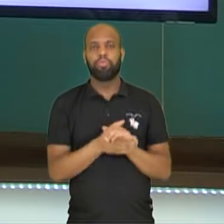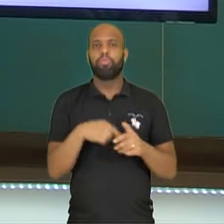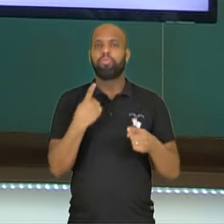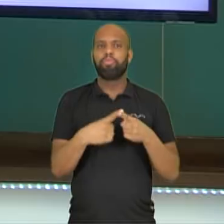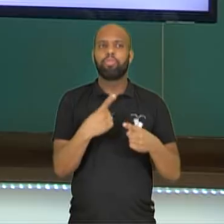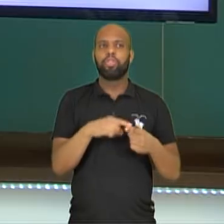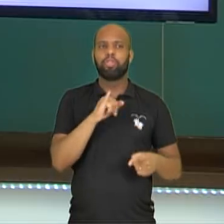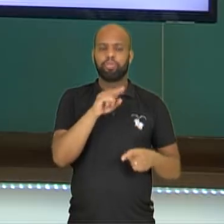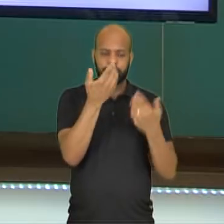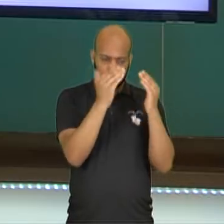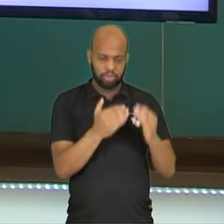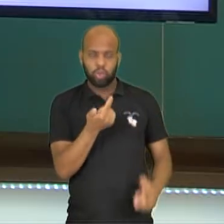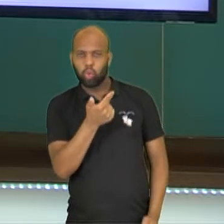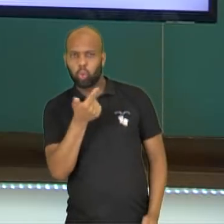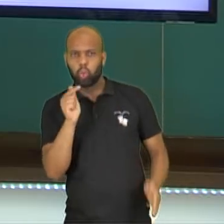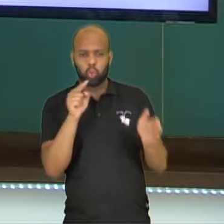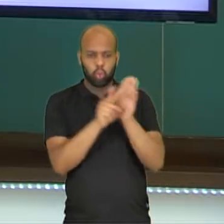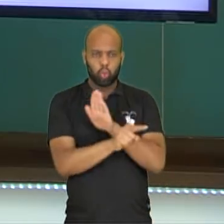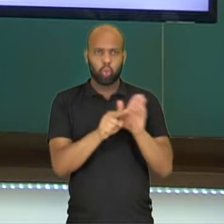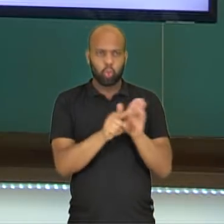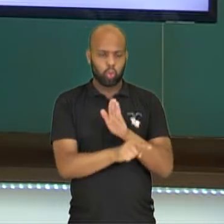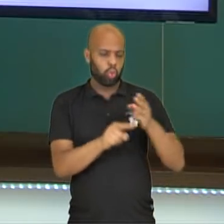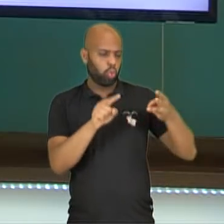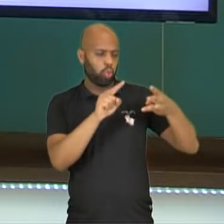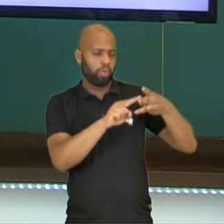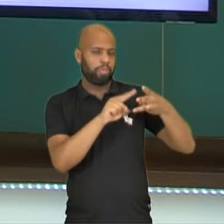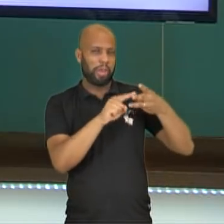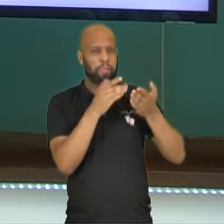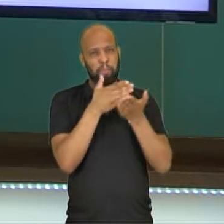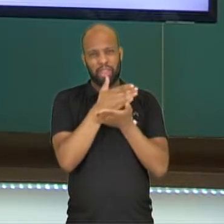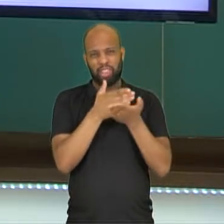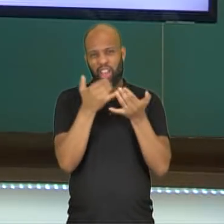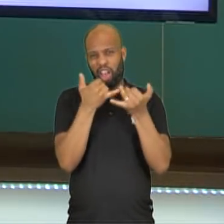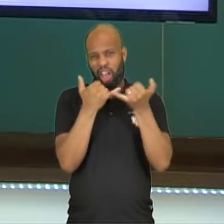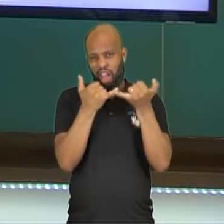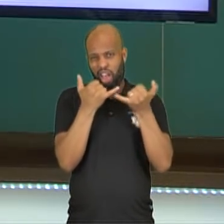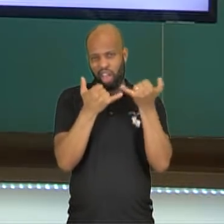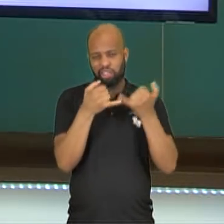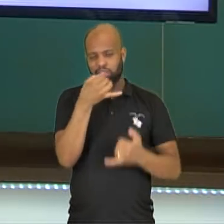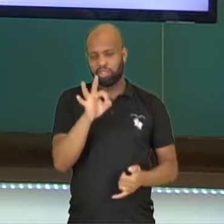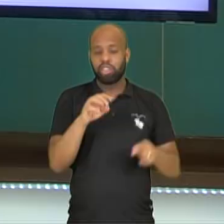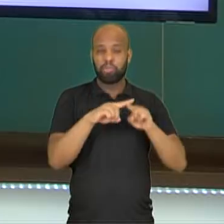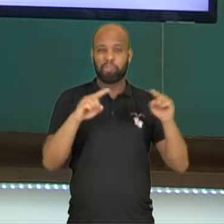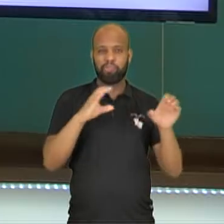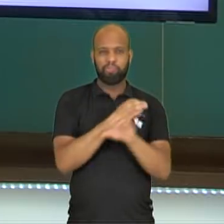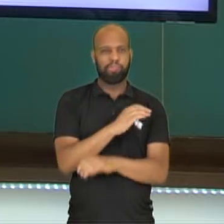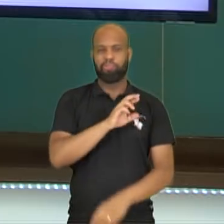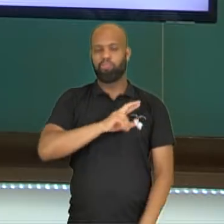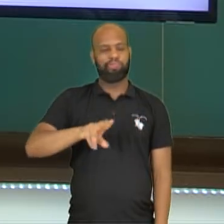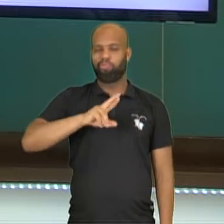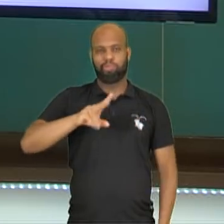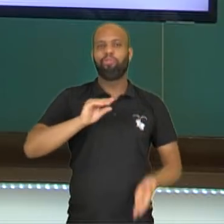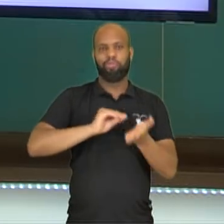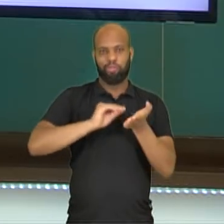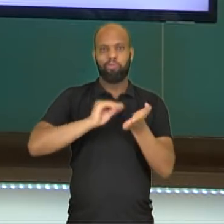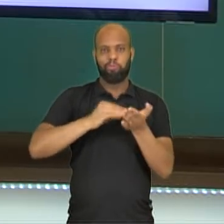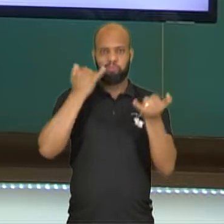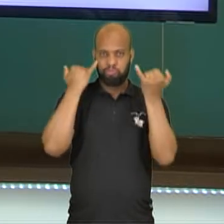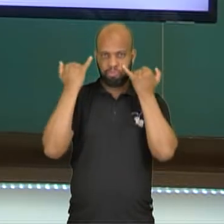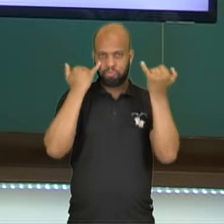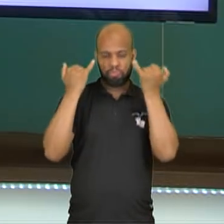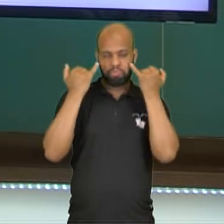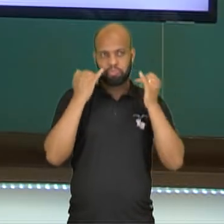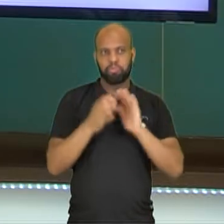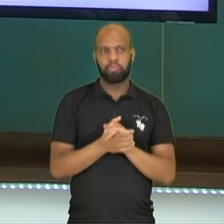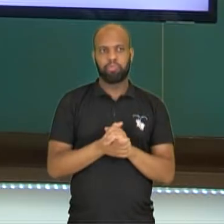outras questões, o item B está parcialmente certo, mas ele não está colaborando de maneira completa com o gráfico ali,